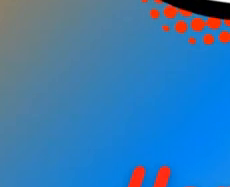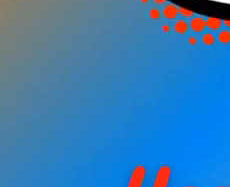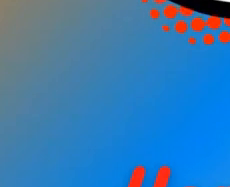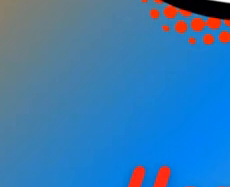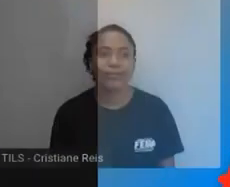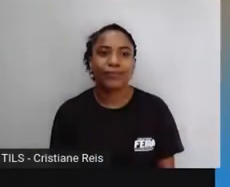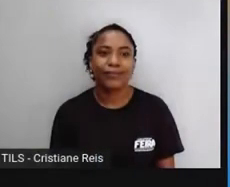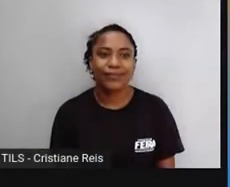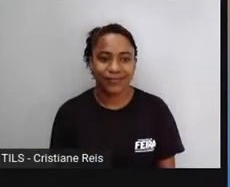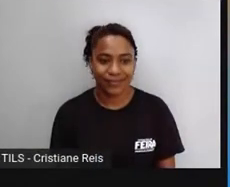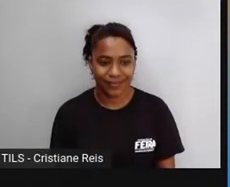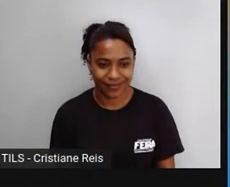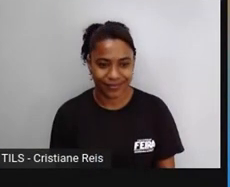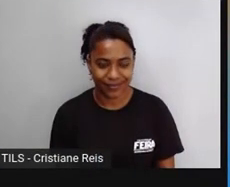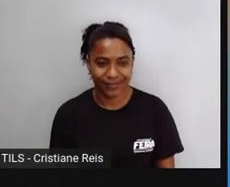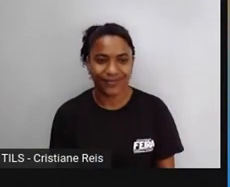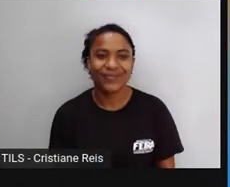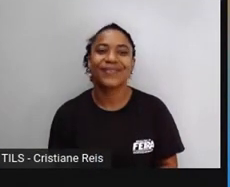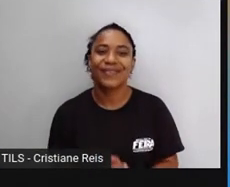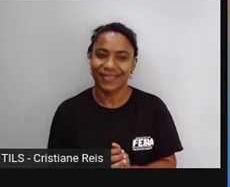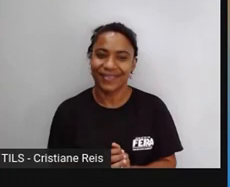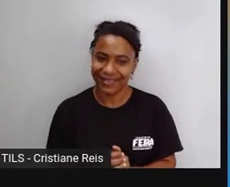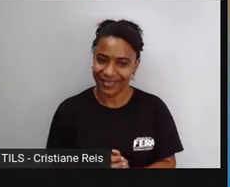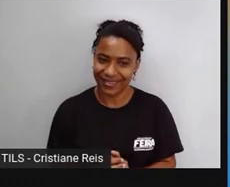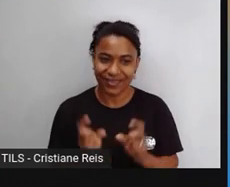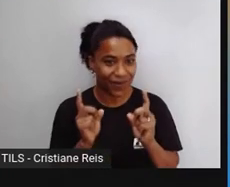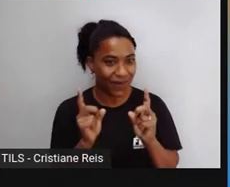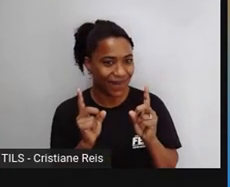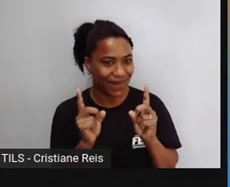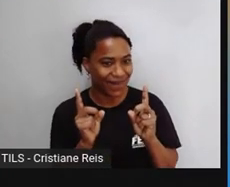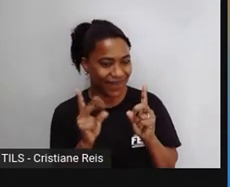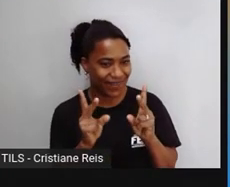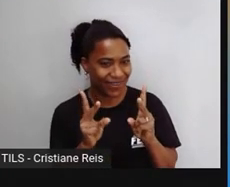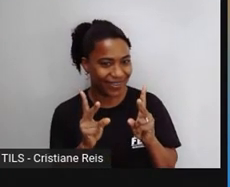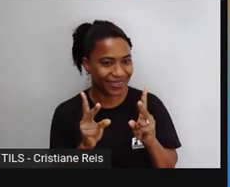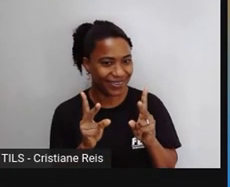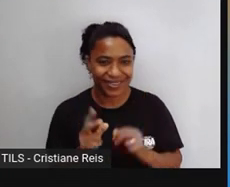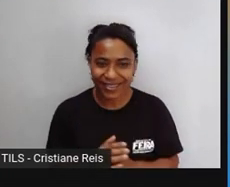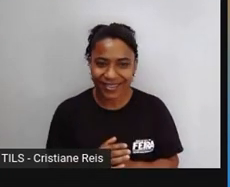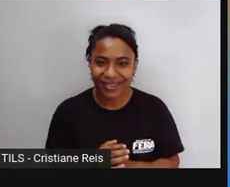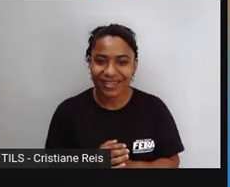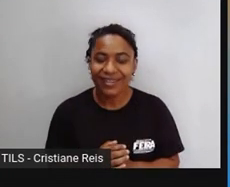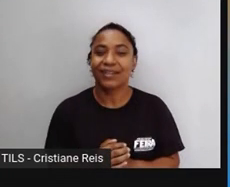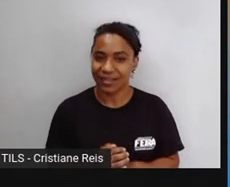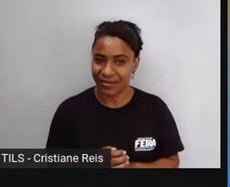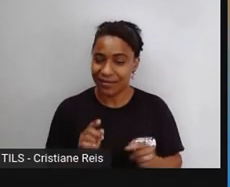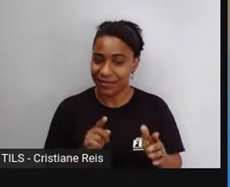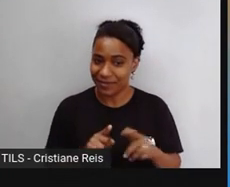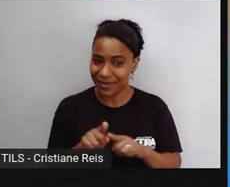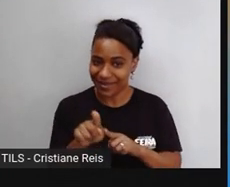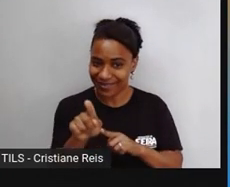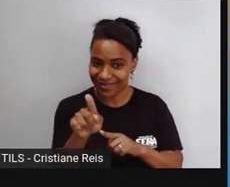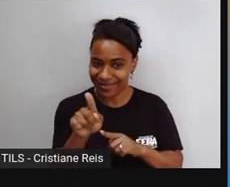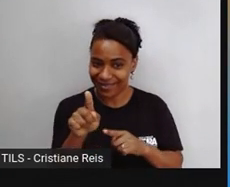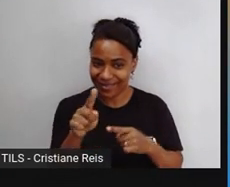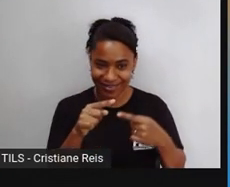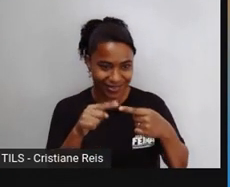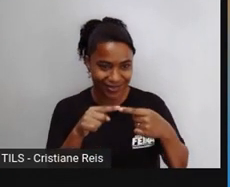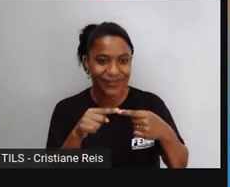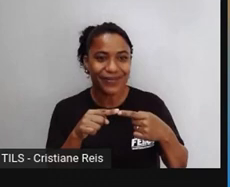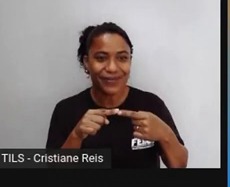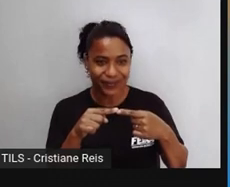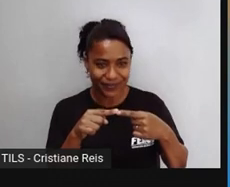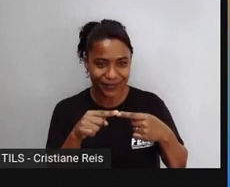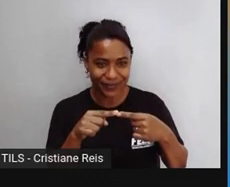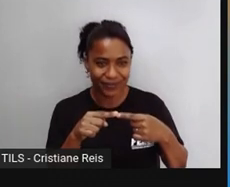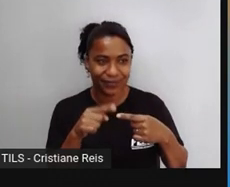Ok, students. So, então, a primeira pergunta, what type of house do you live in?